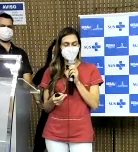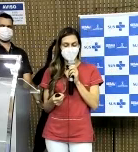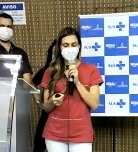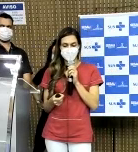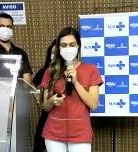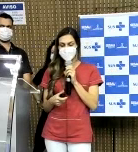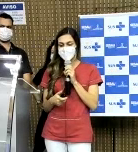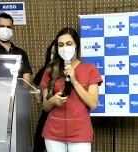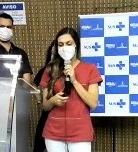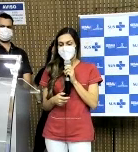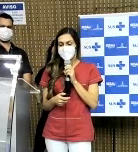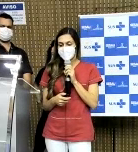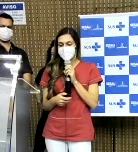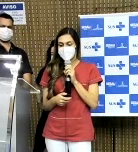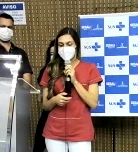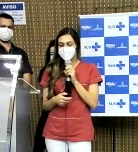prioritário até para elas.